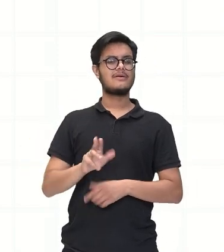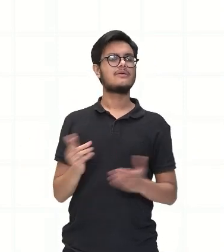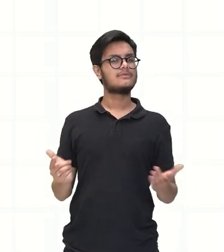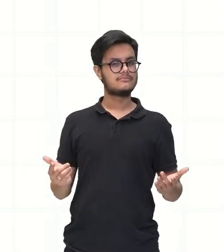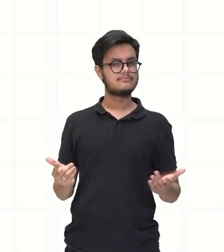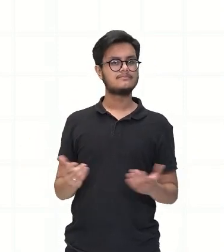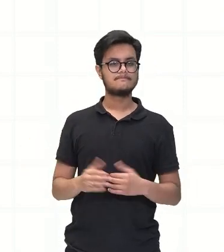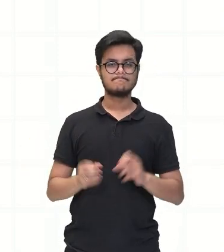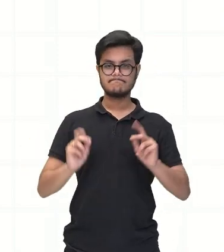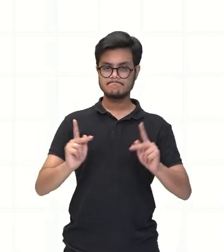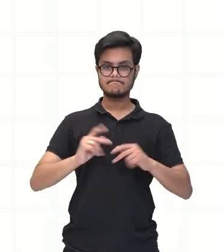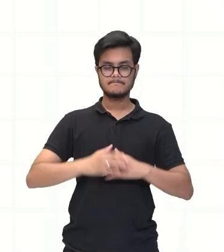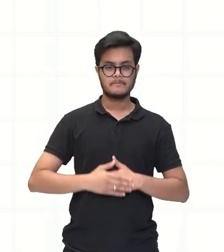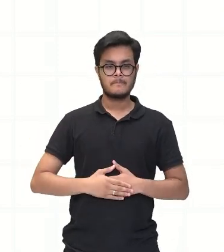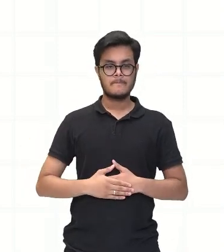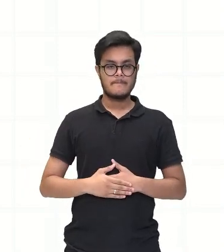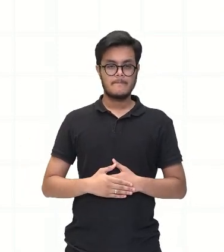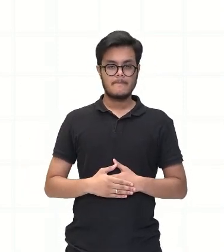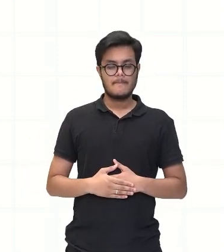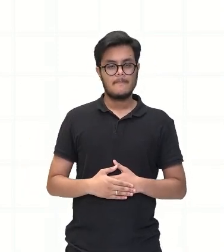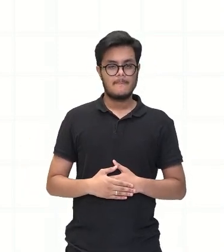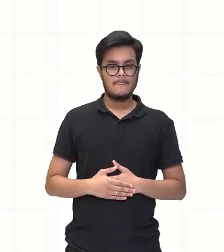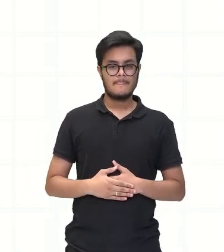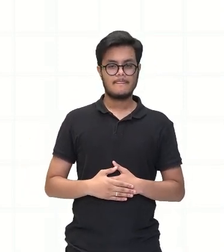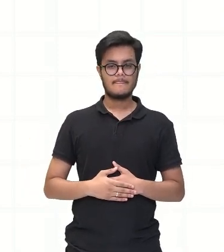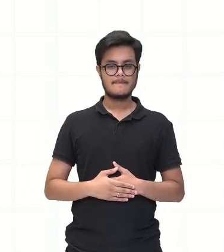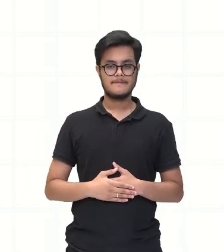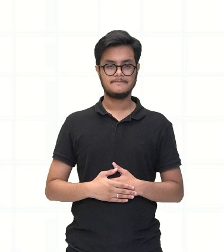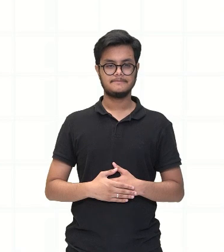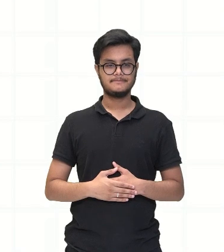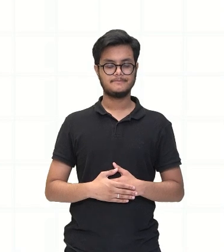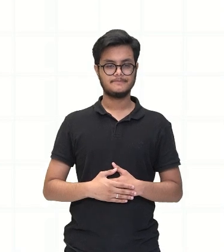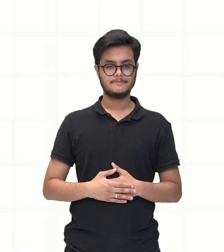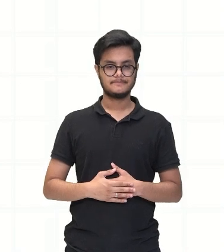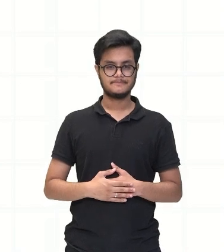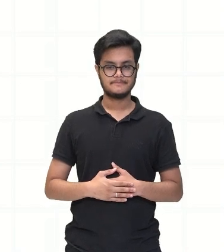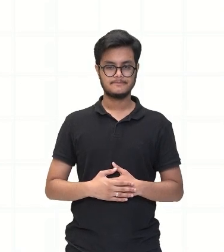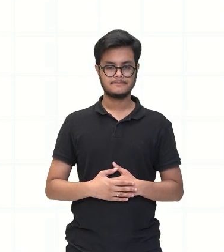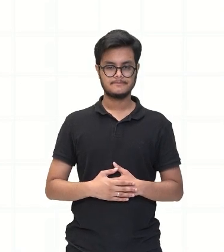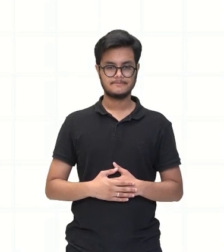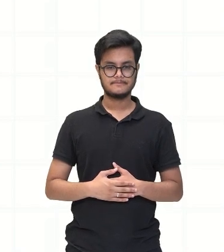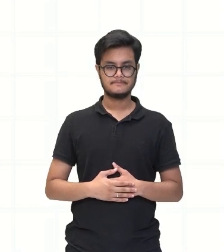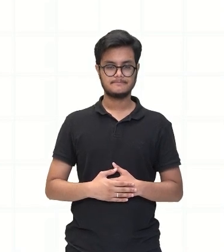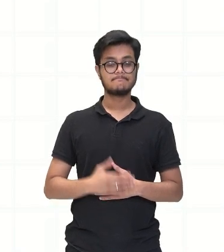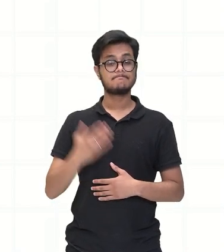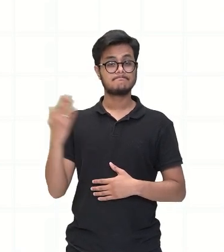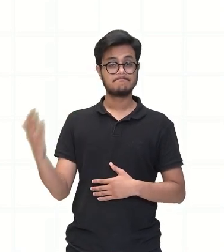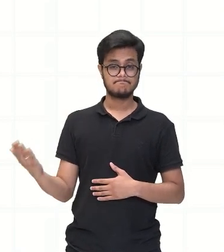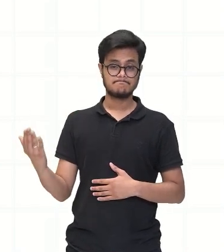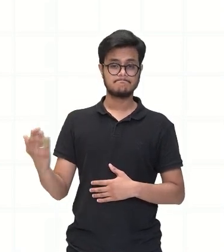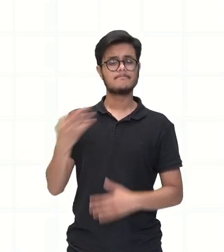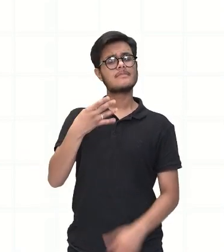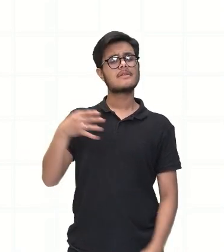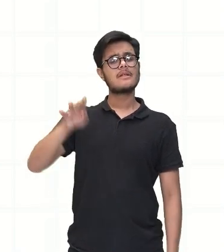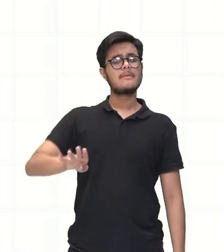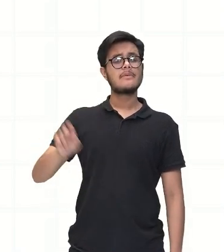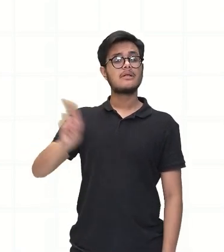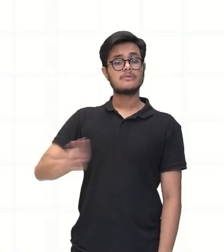bem. Então vamos ver aqui, olha, vamos ver aqui na próxima informação que nós vamos trazer aqui para você. Observe